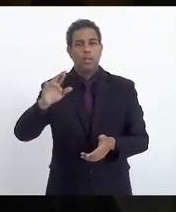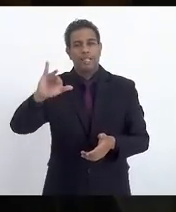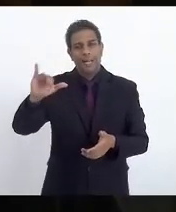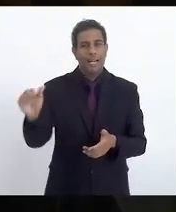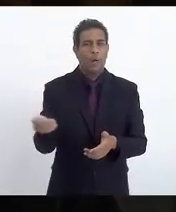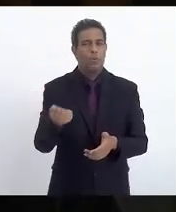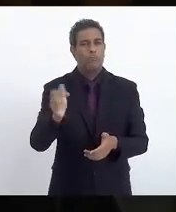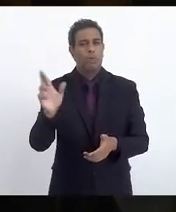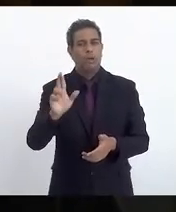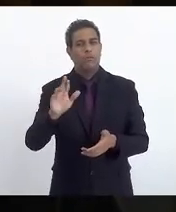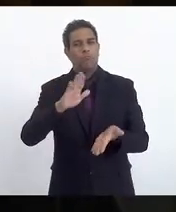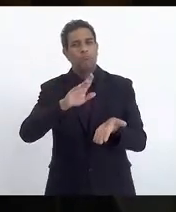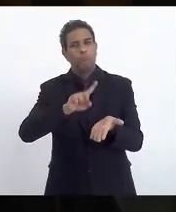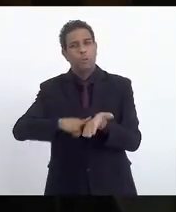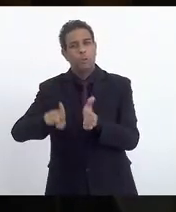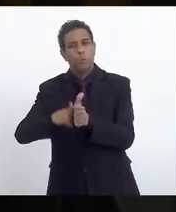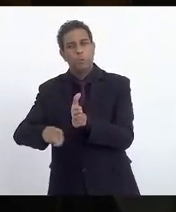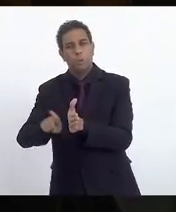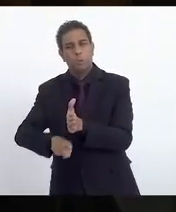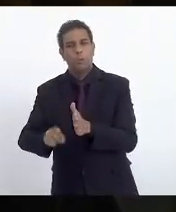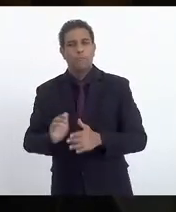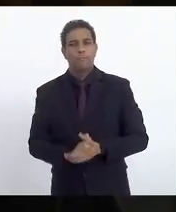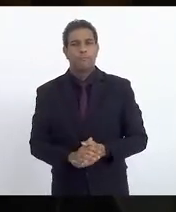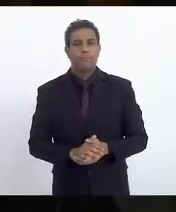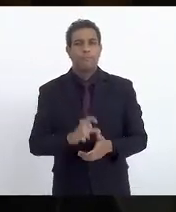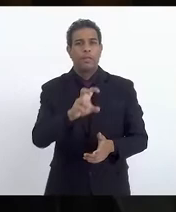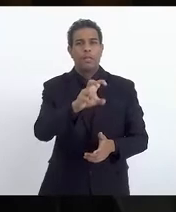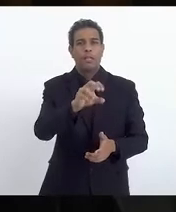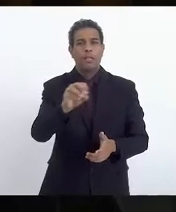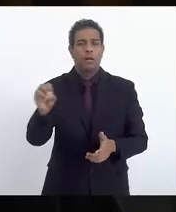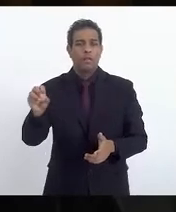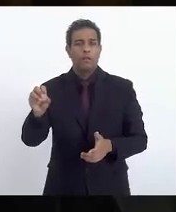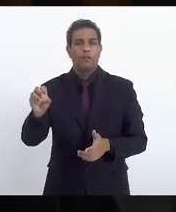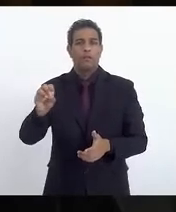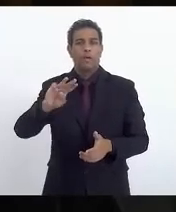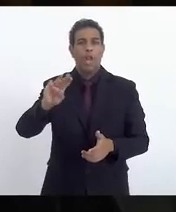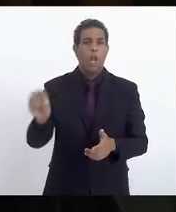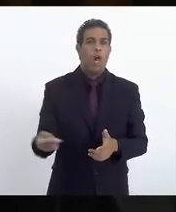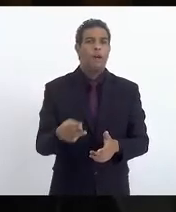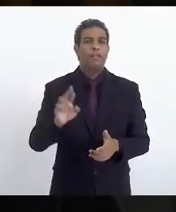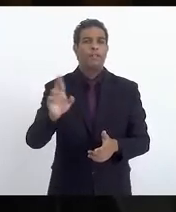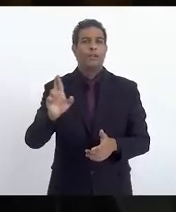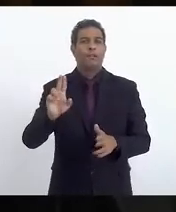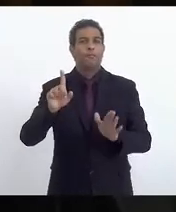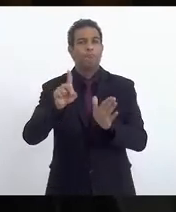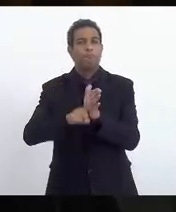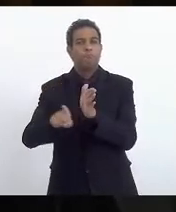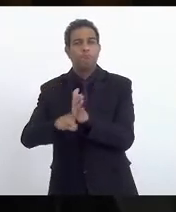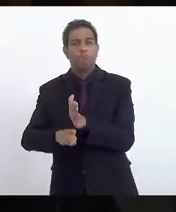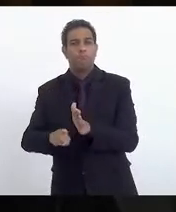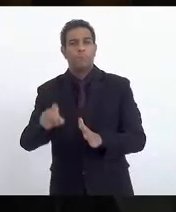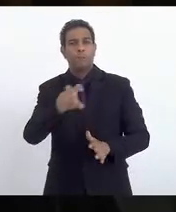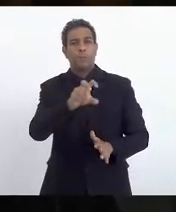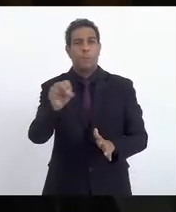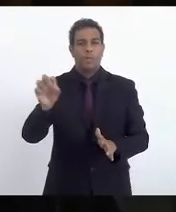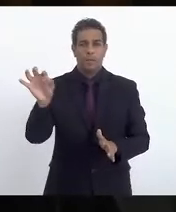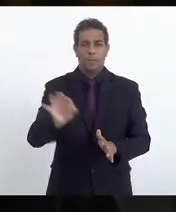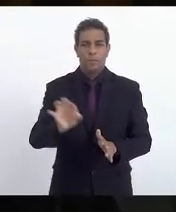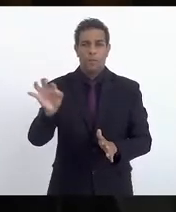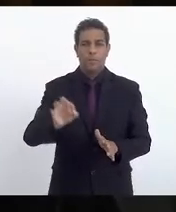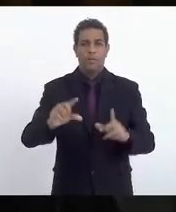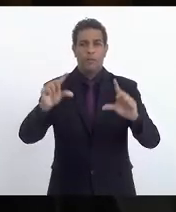e os abatimentos foram 500 bilhões de reais a bater uns cinquenta por